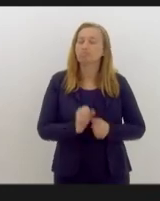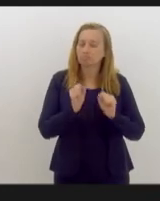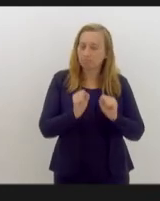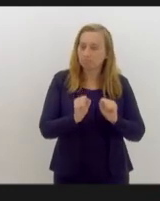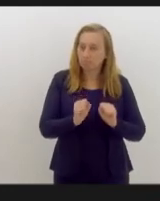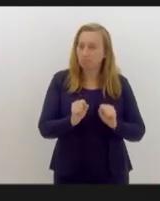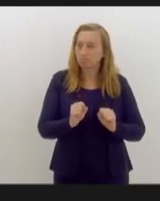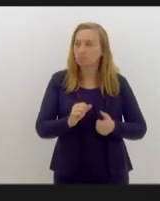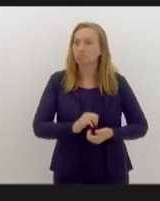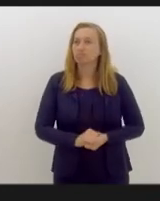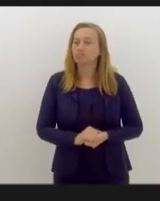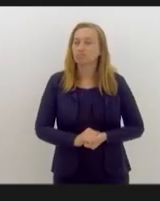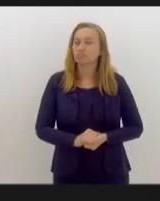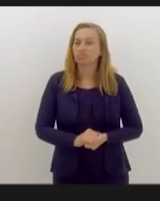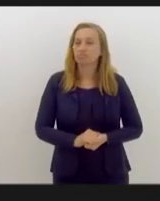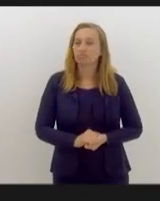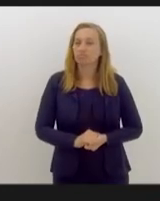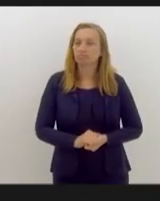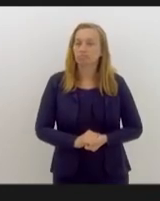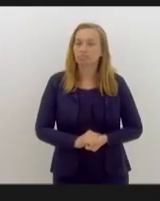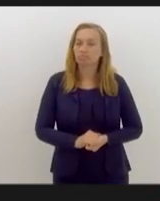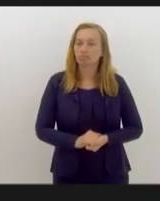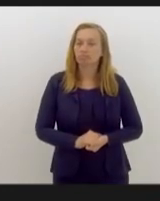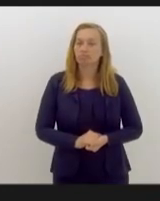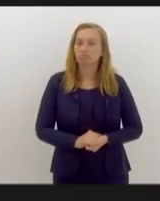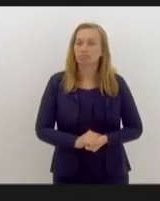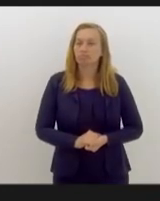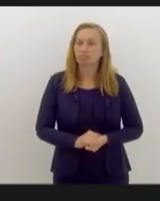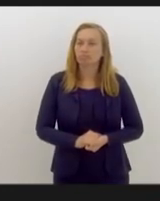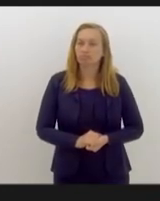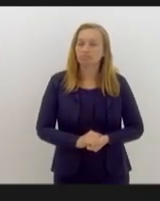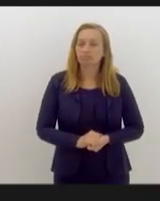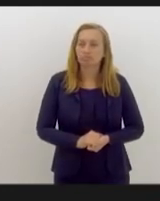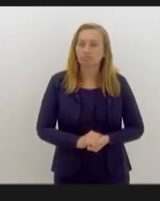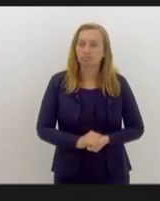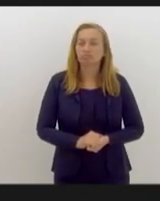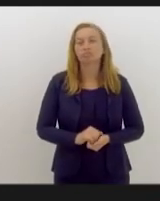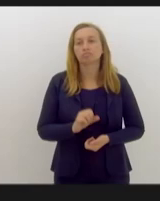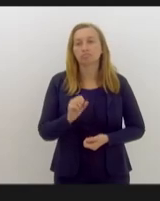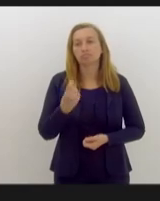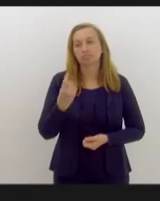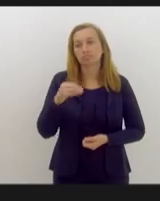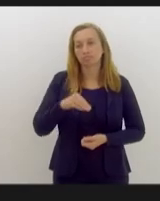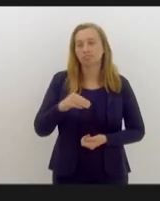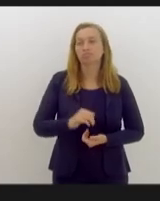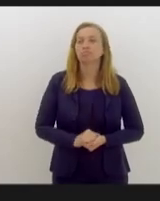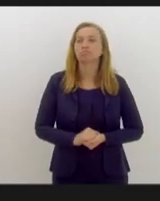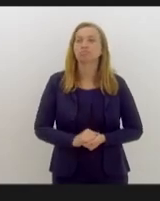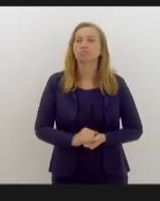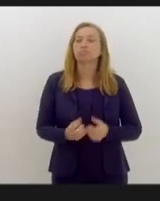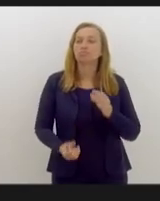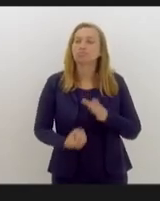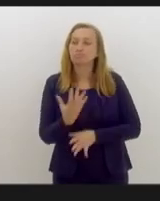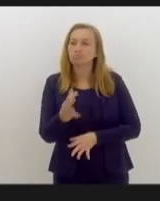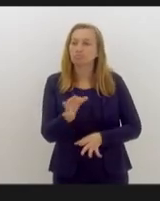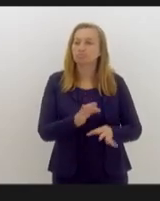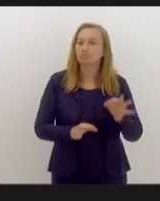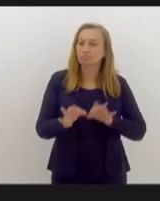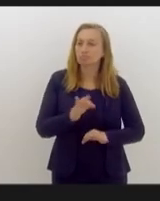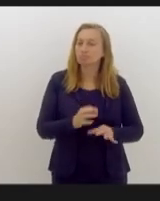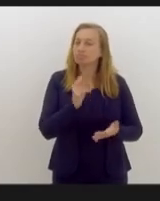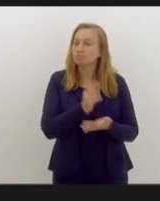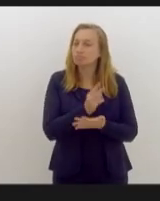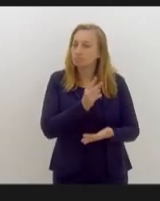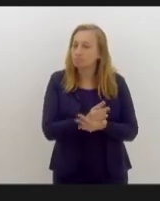possa promover, né, do fórum, claro, que a gente possa promover, né, a construção de um plano, mesmo que